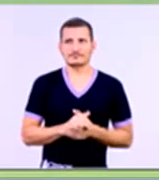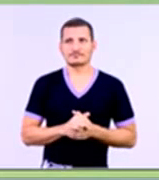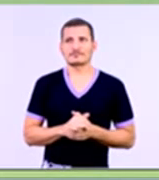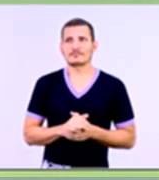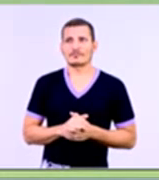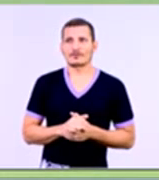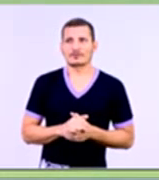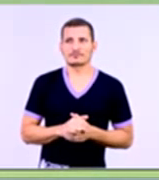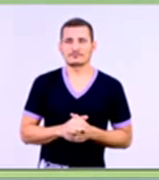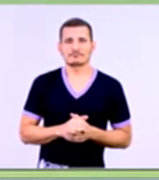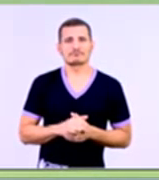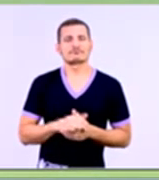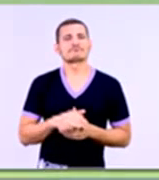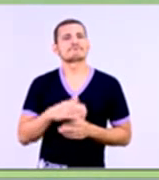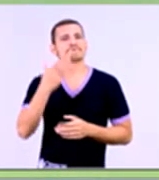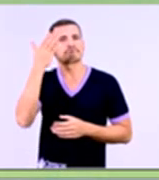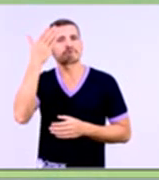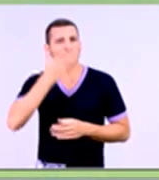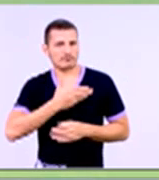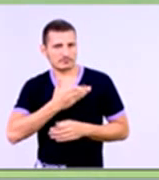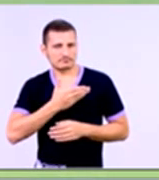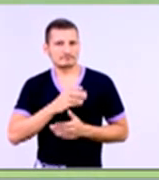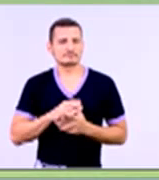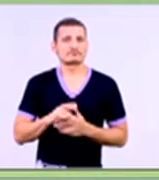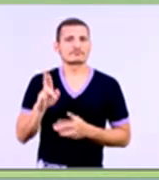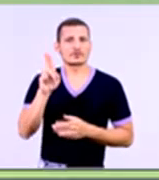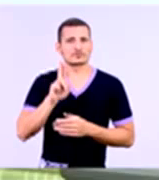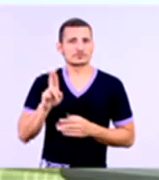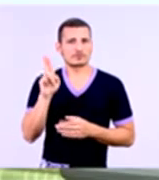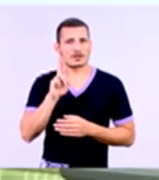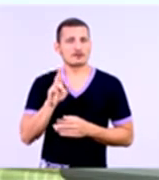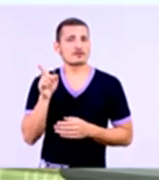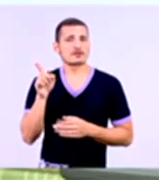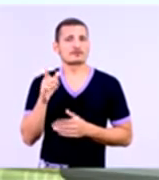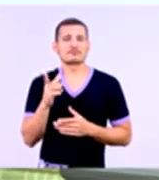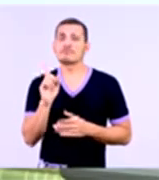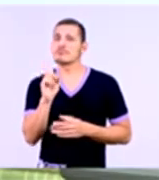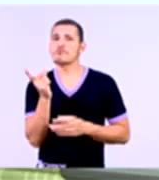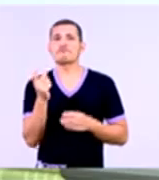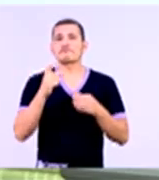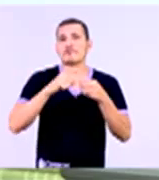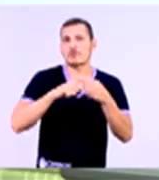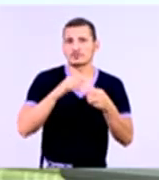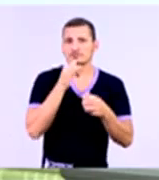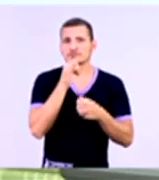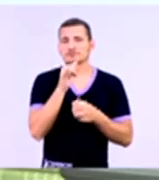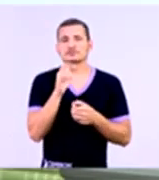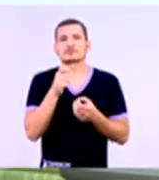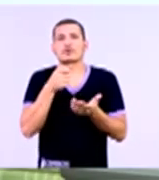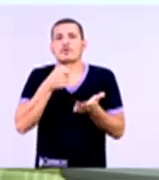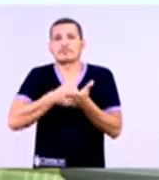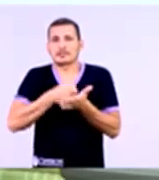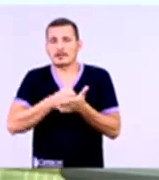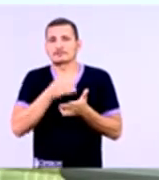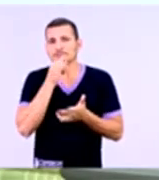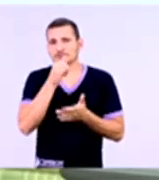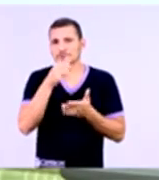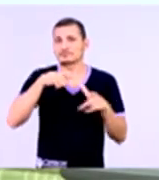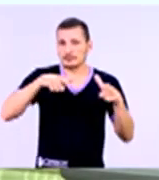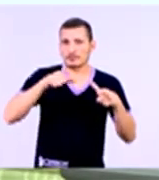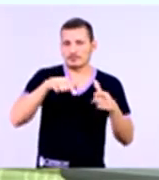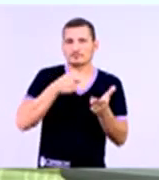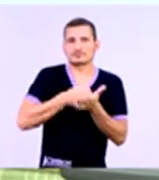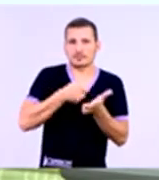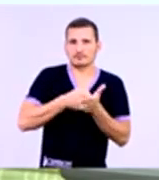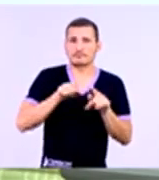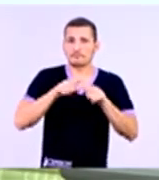Isso está mais do que comprovado. O usuário, ele não volta se não for obrigado, se for no trabalho é obrigado, mas